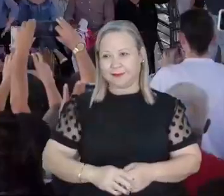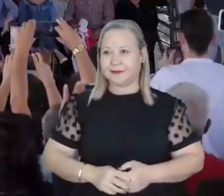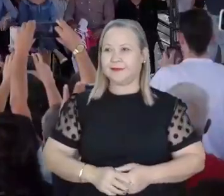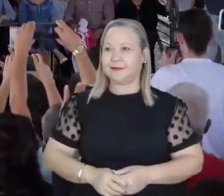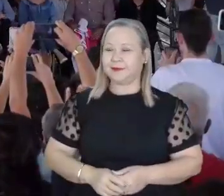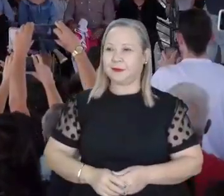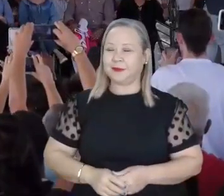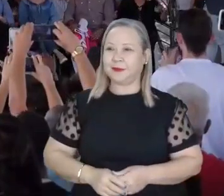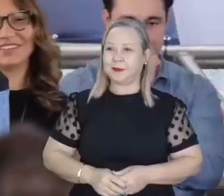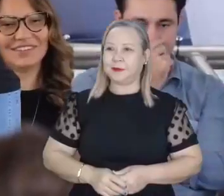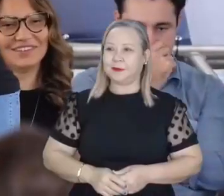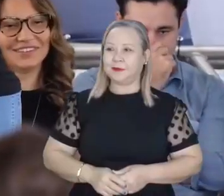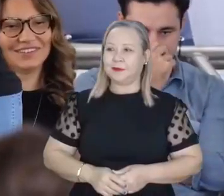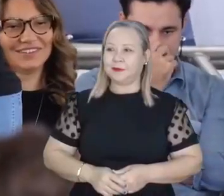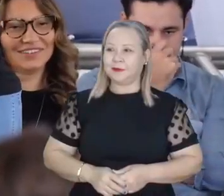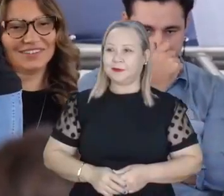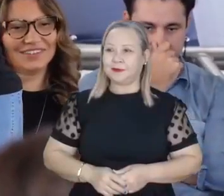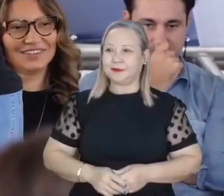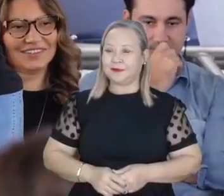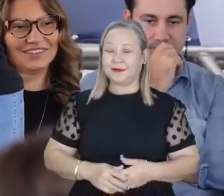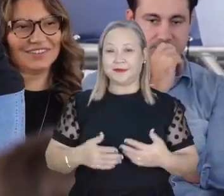Bravo, Alda. Obrigado.